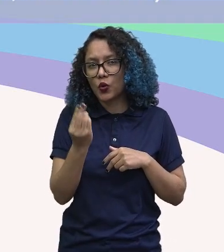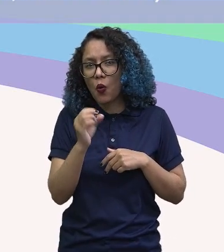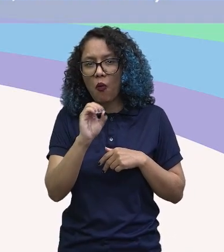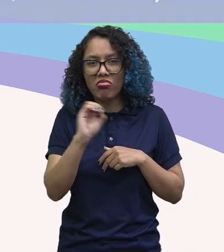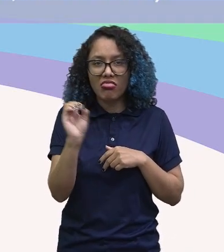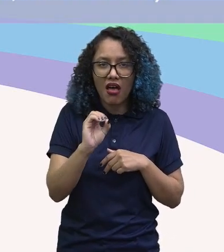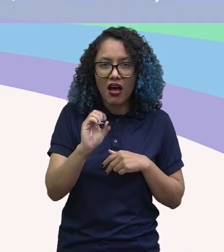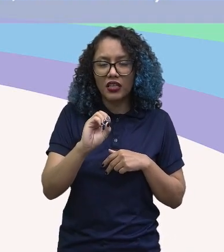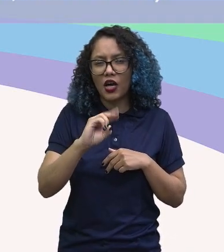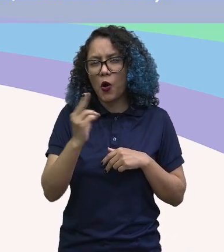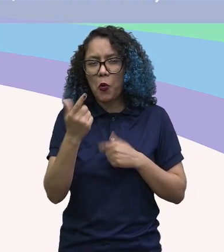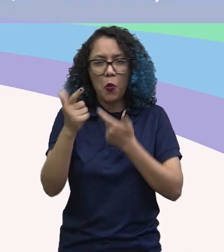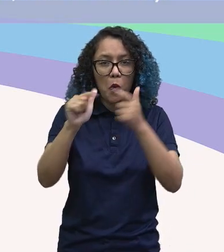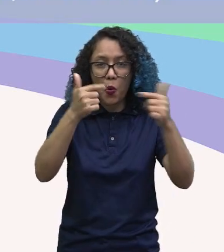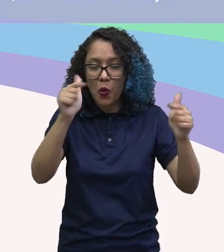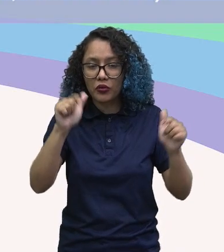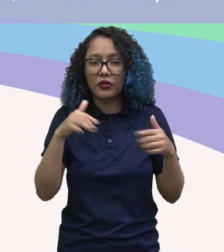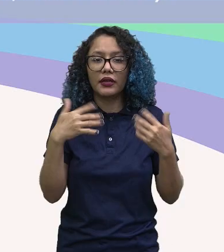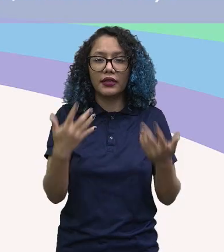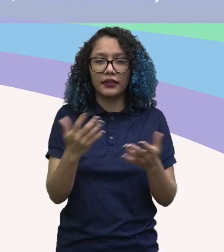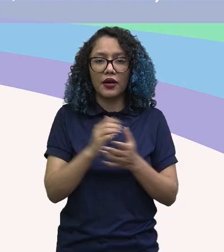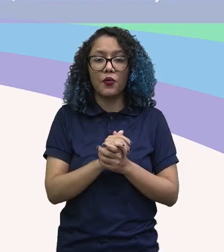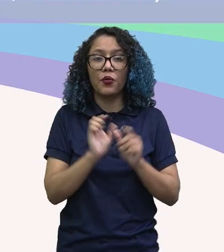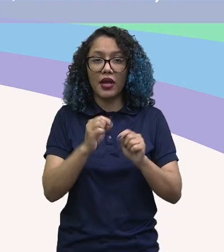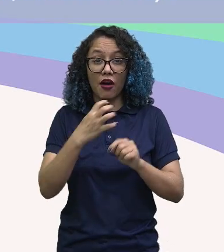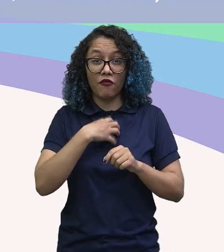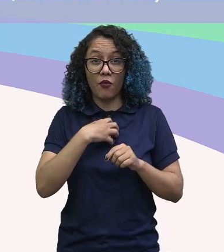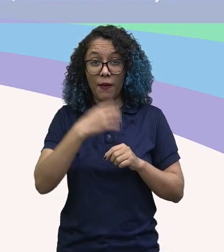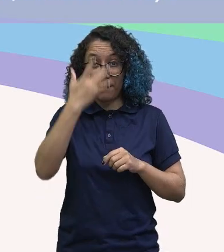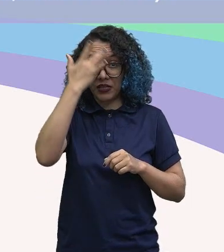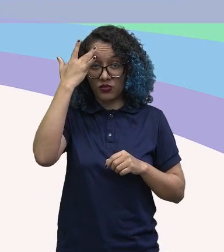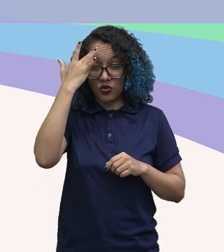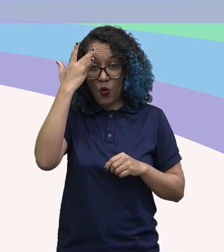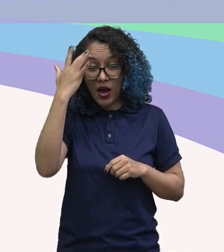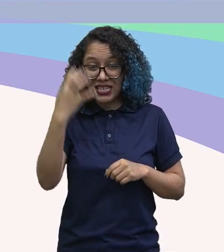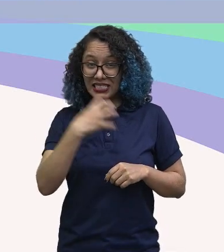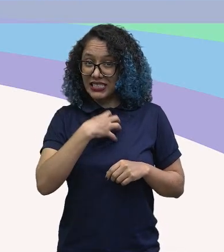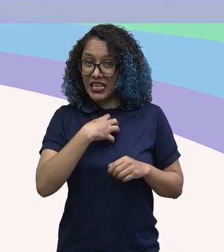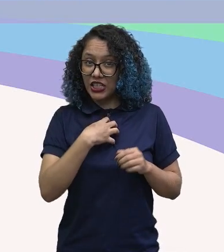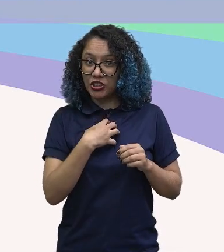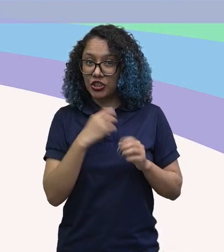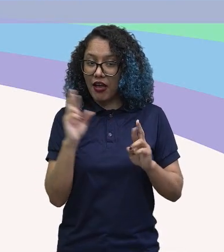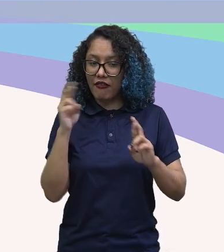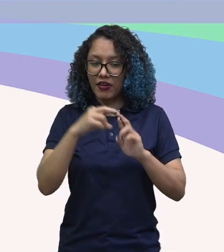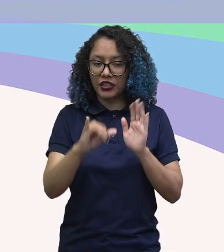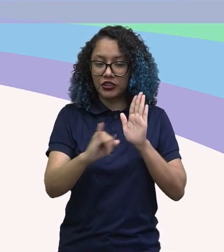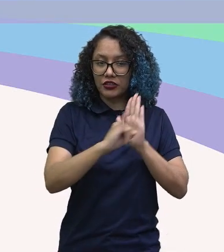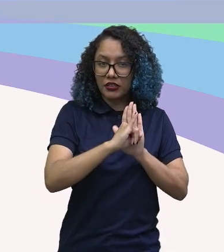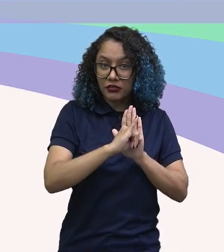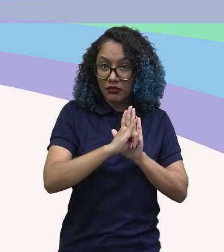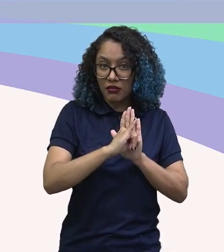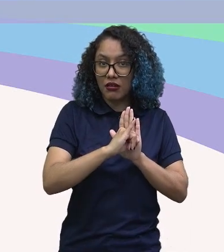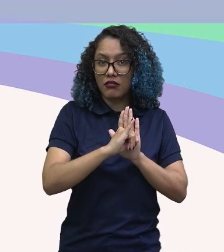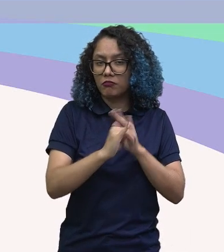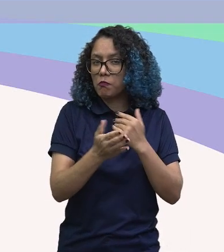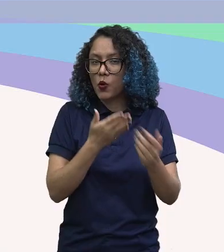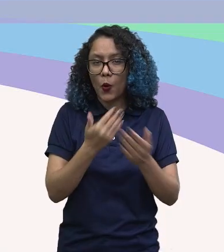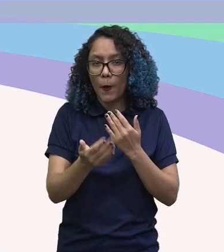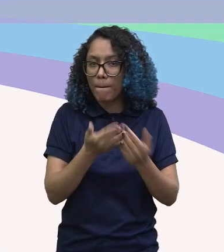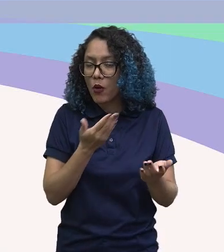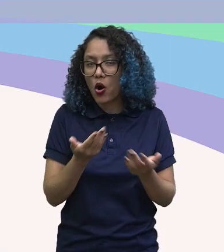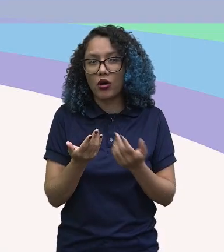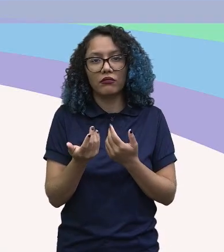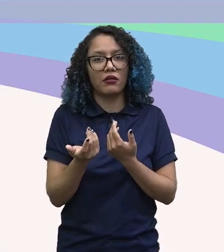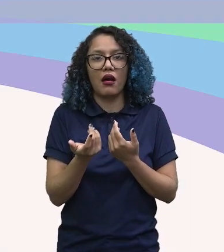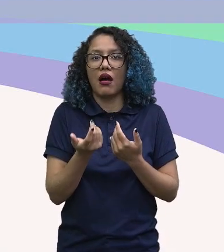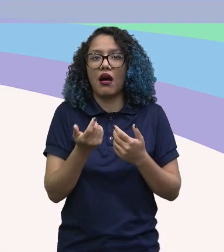Então, identidade de gênero é como a pessoa se identifica, certo? Independente ali do